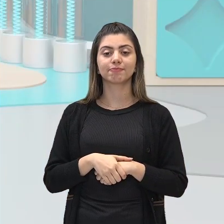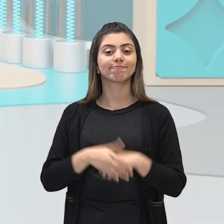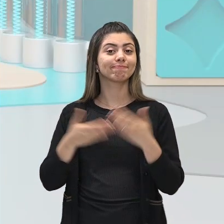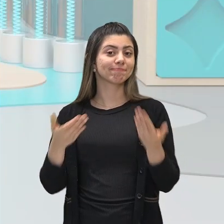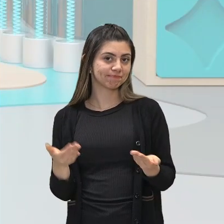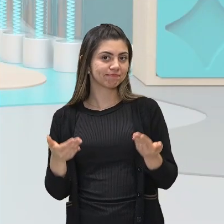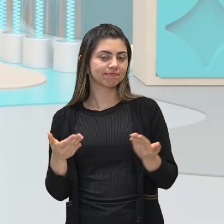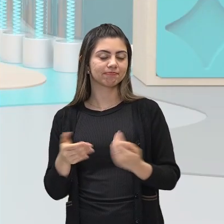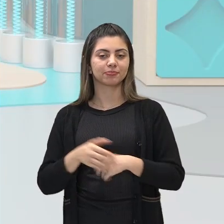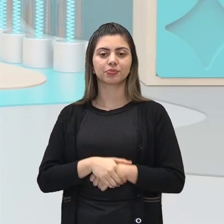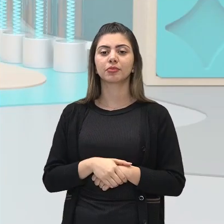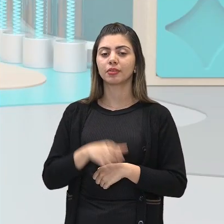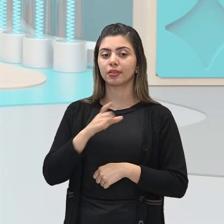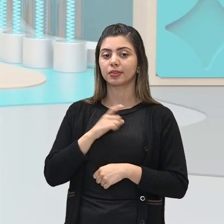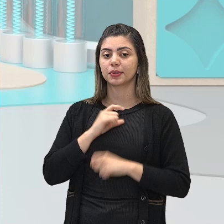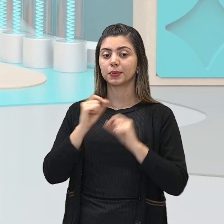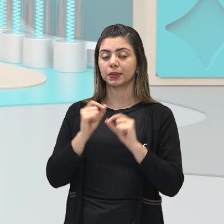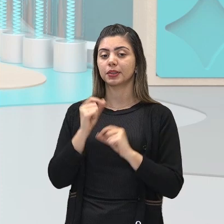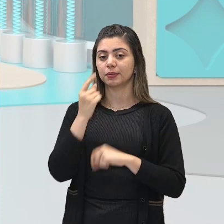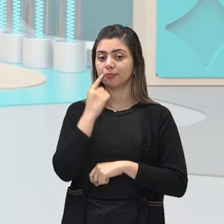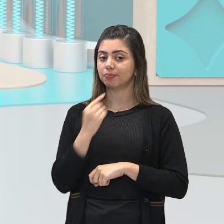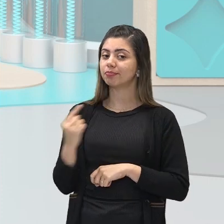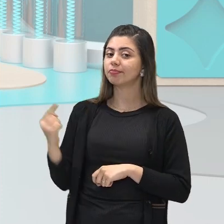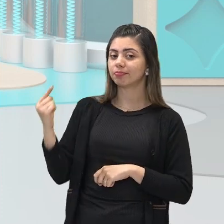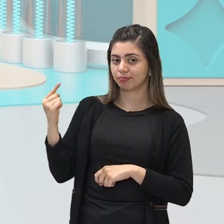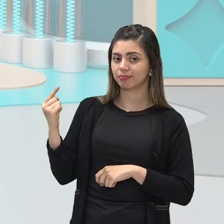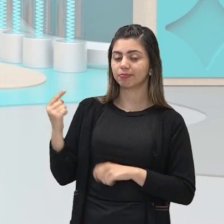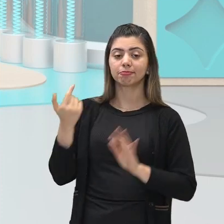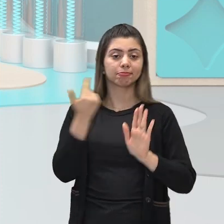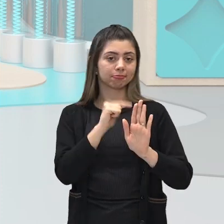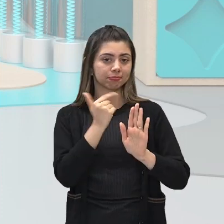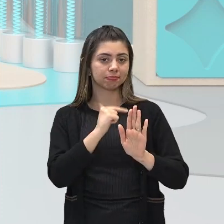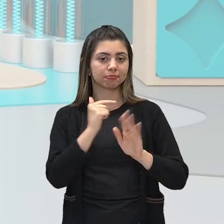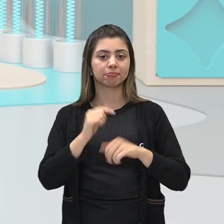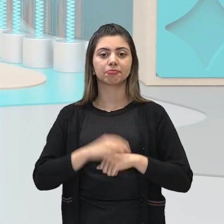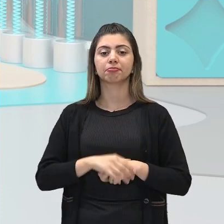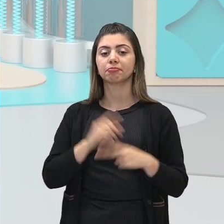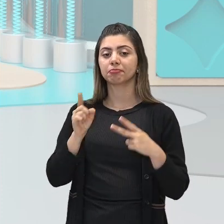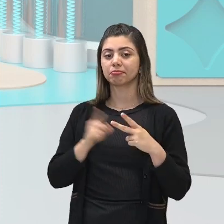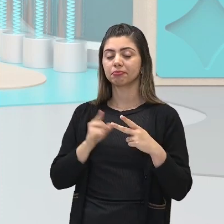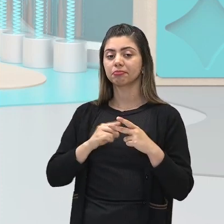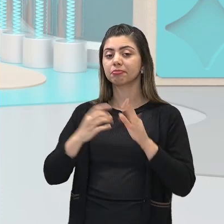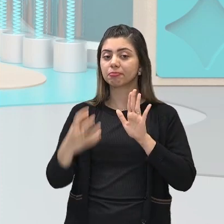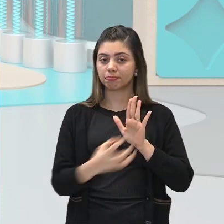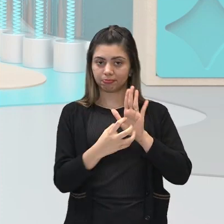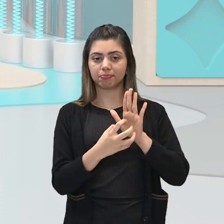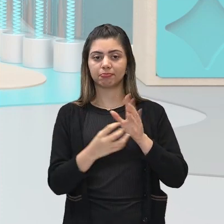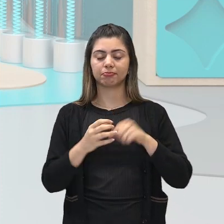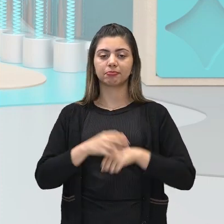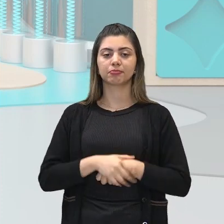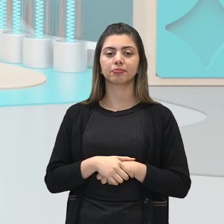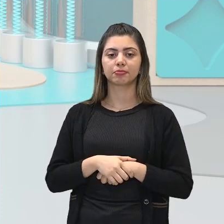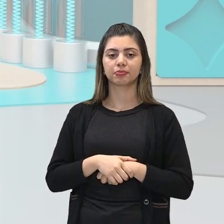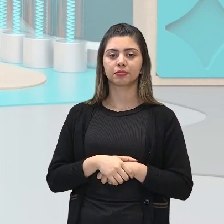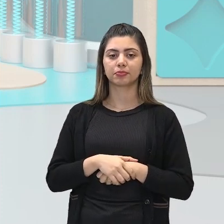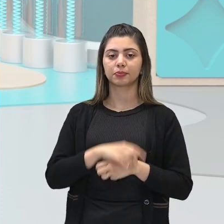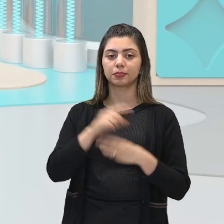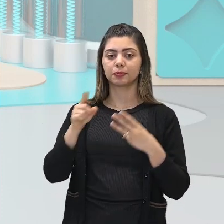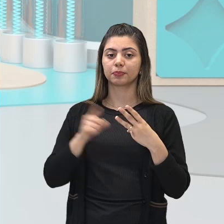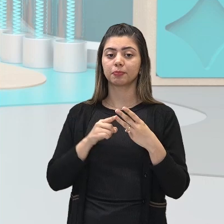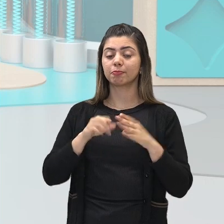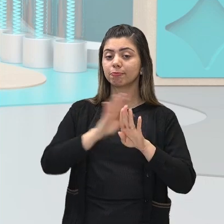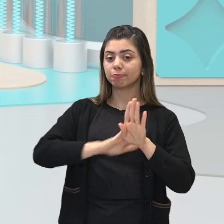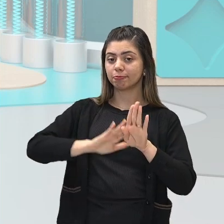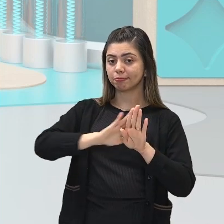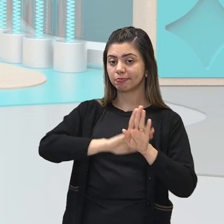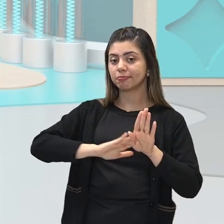Pois bem, as figuras de pensamento são ironia, temos a hipérbole,